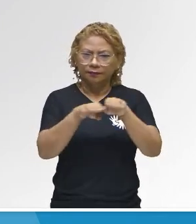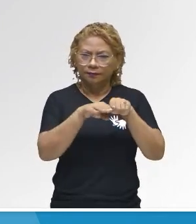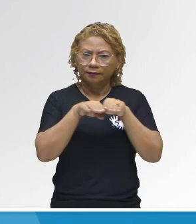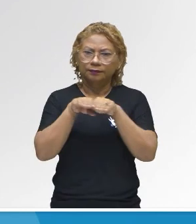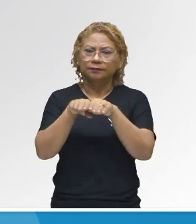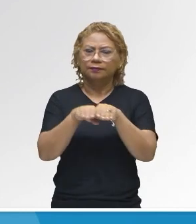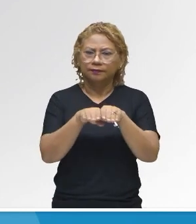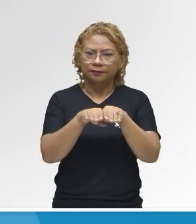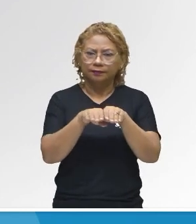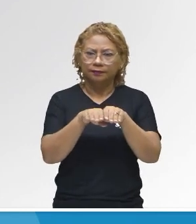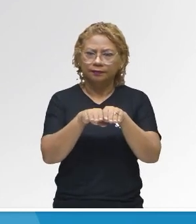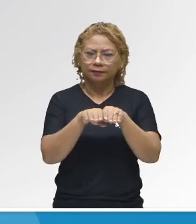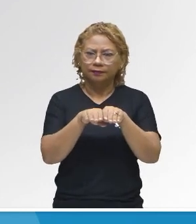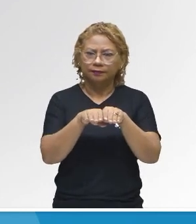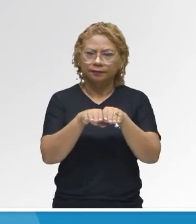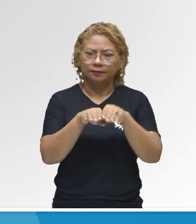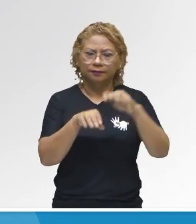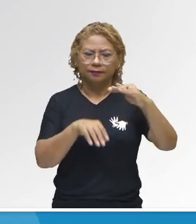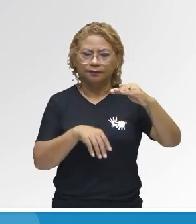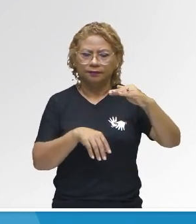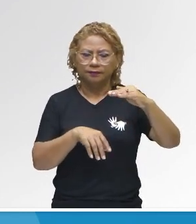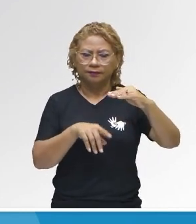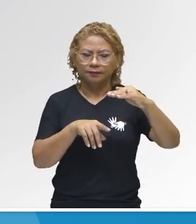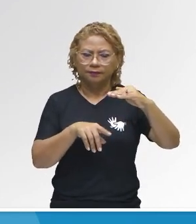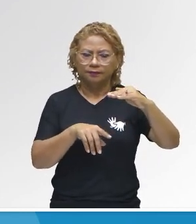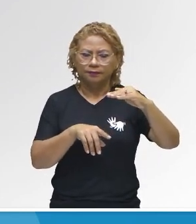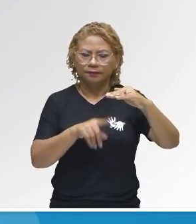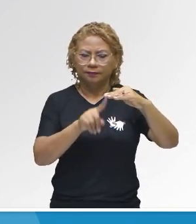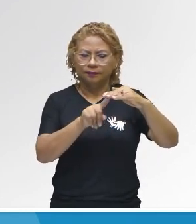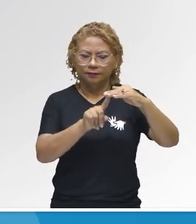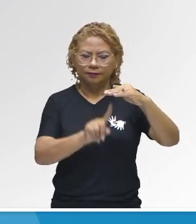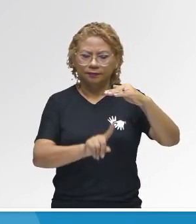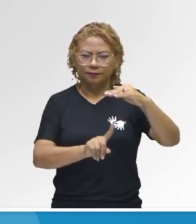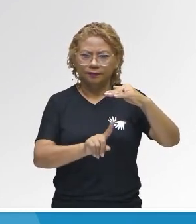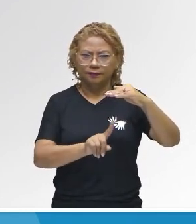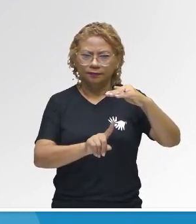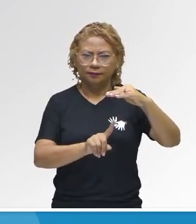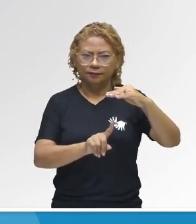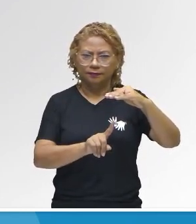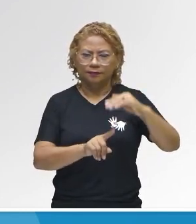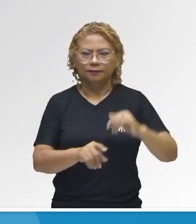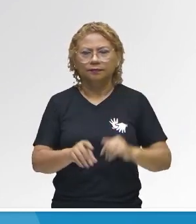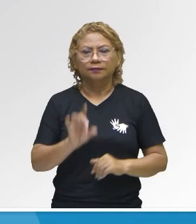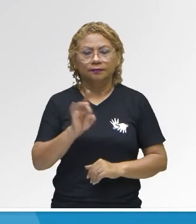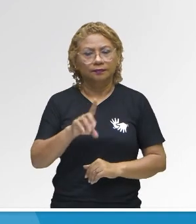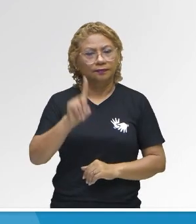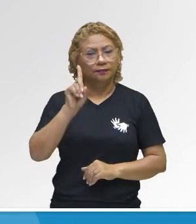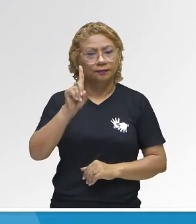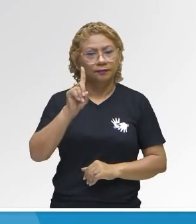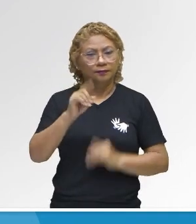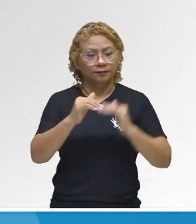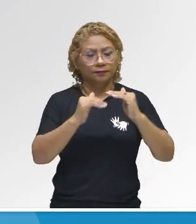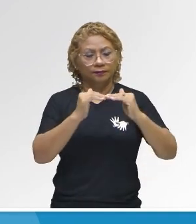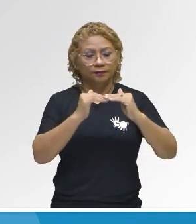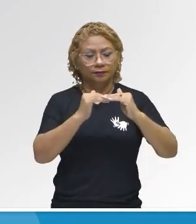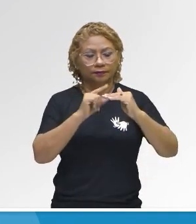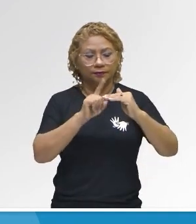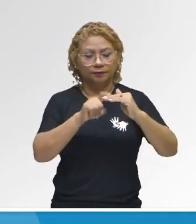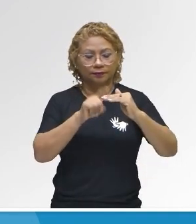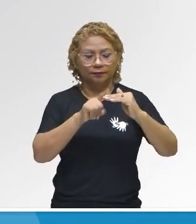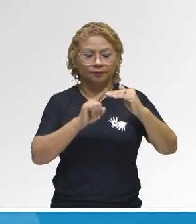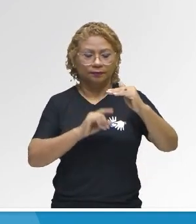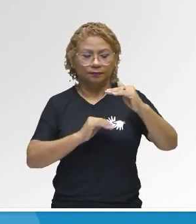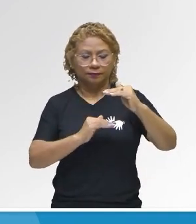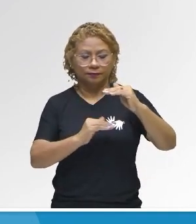à distância entre uma reta de um deles. Então, quando ele fala de uma reta de